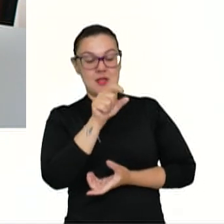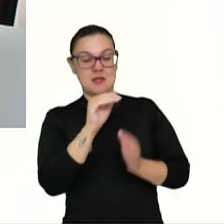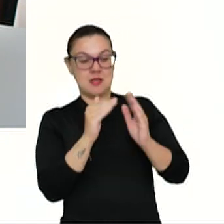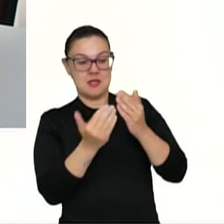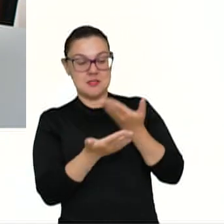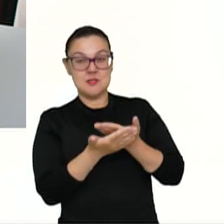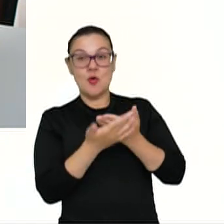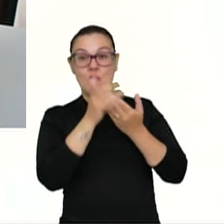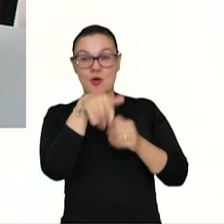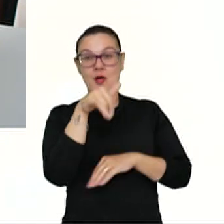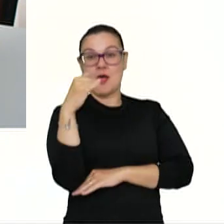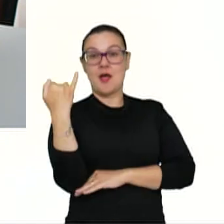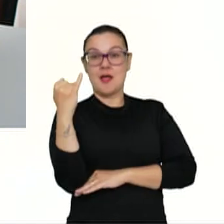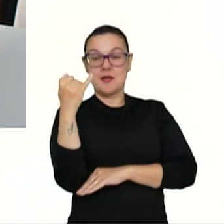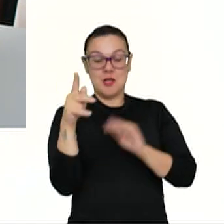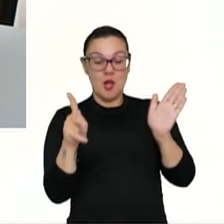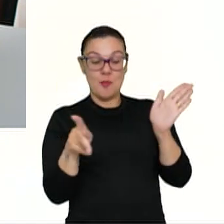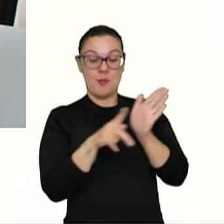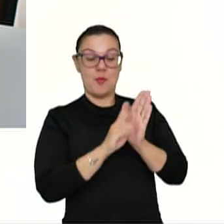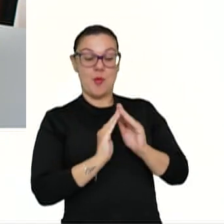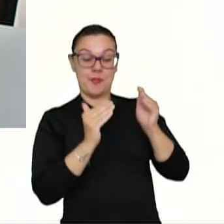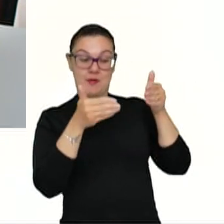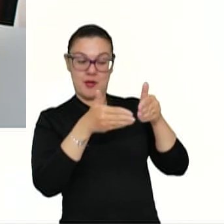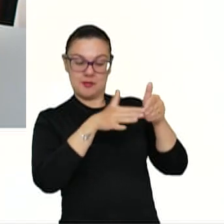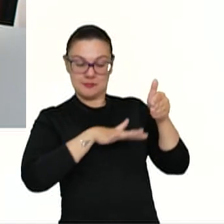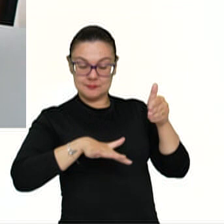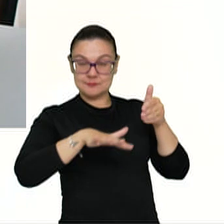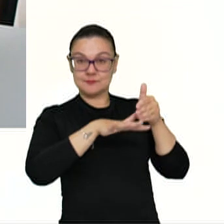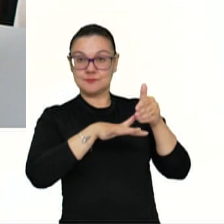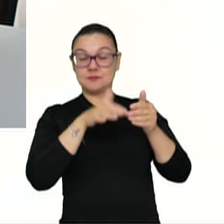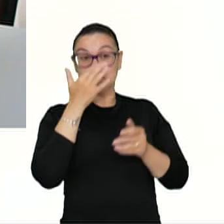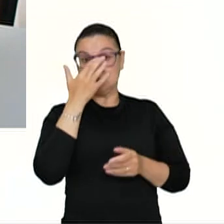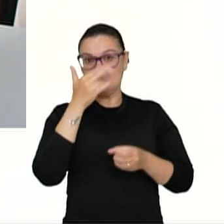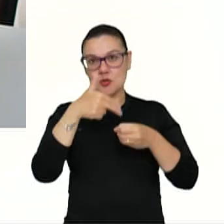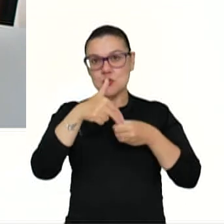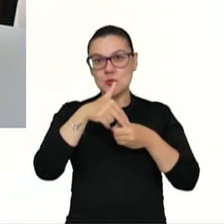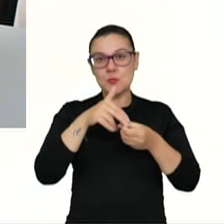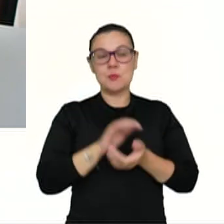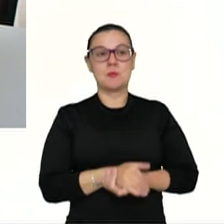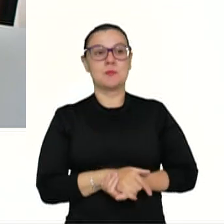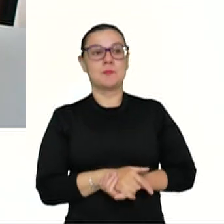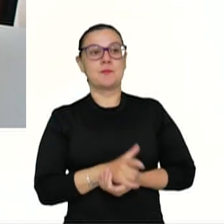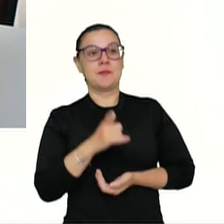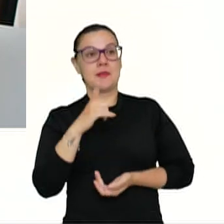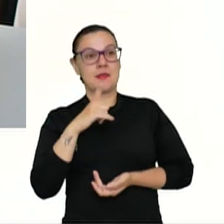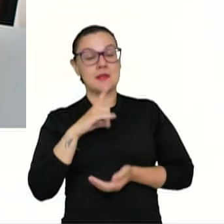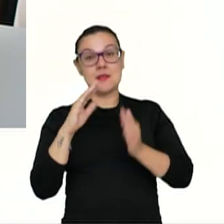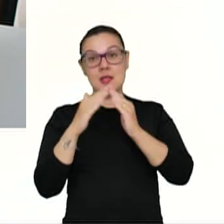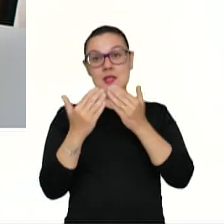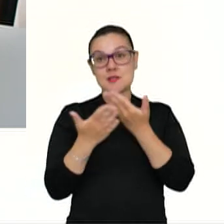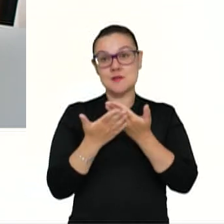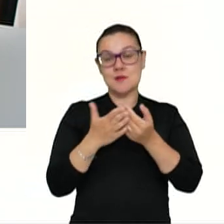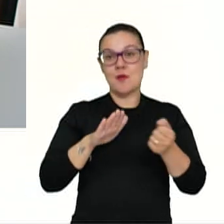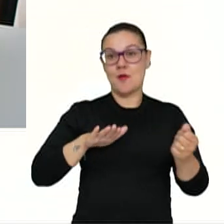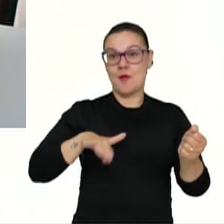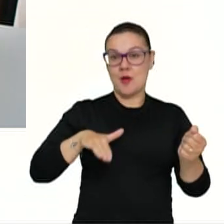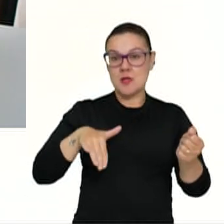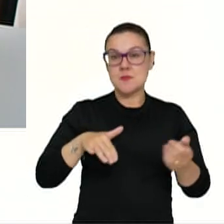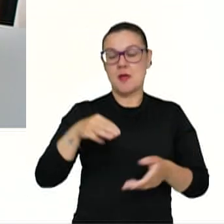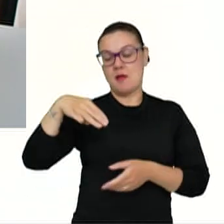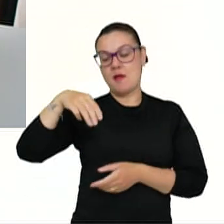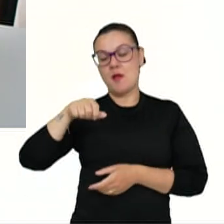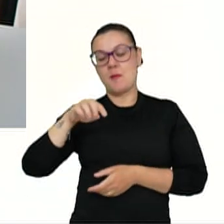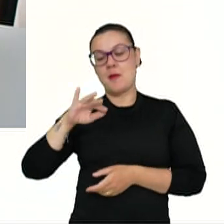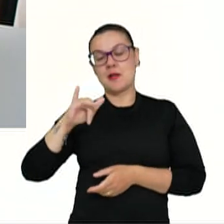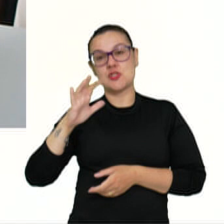são de ilhas, que são características do nosso, da nossa regional. Né? Nós temos escolas nas praias, que é